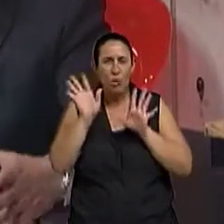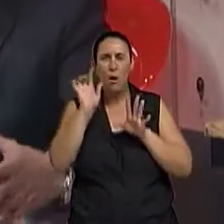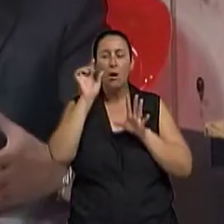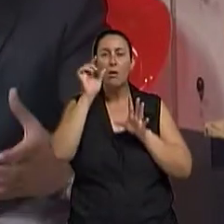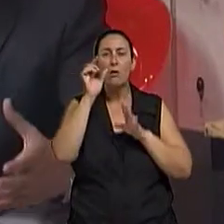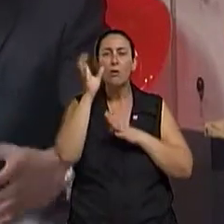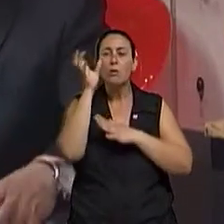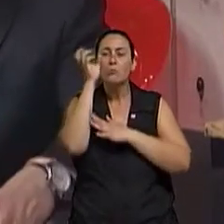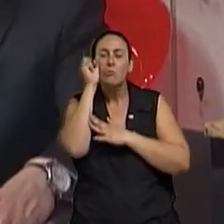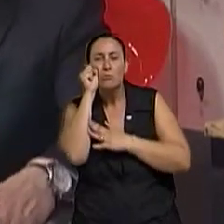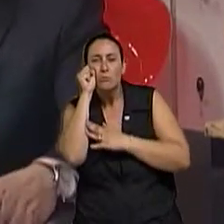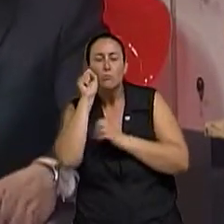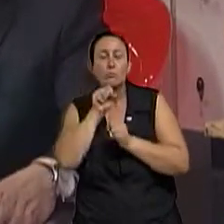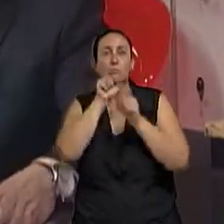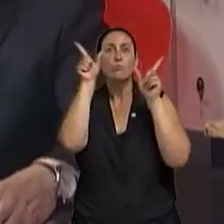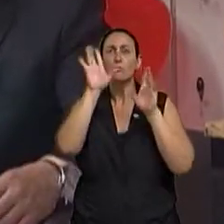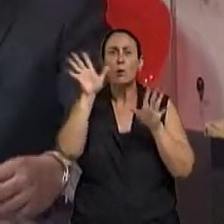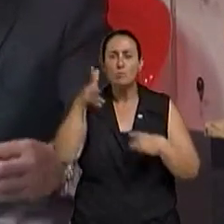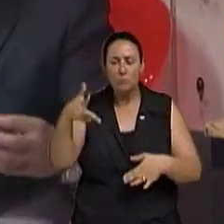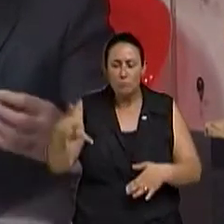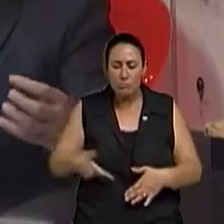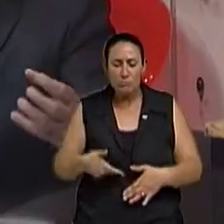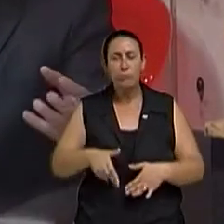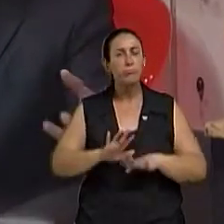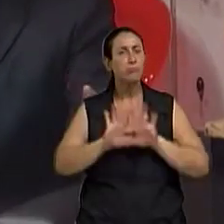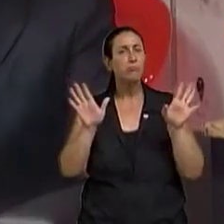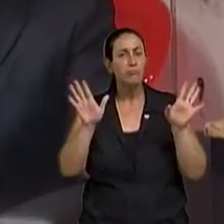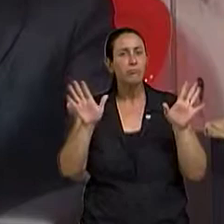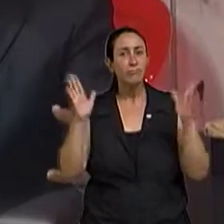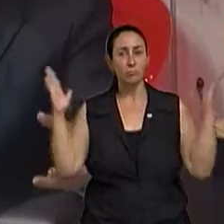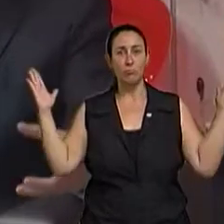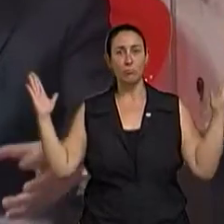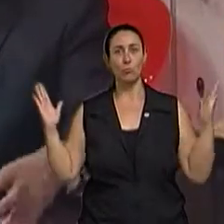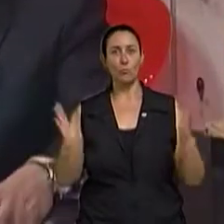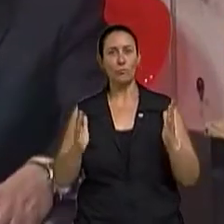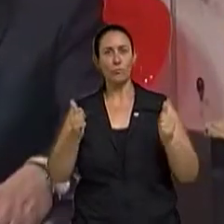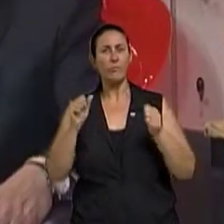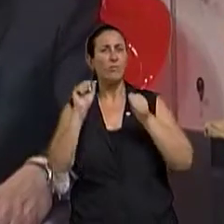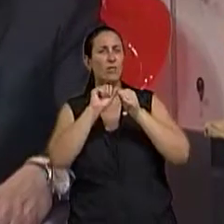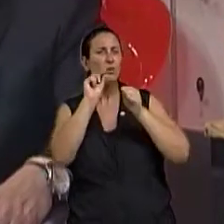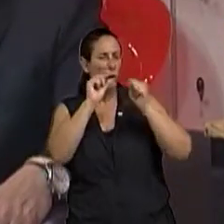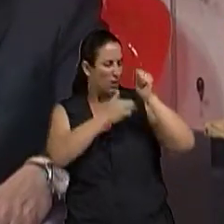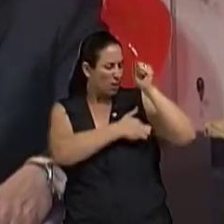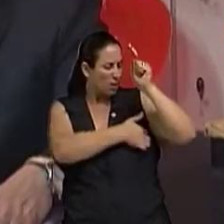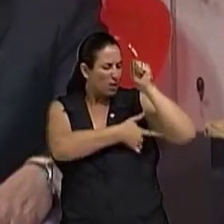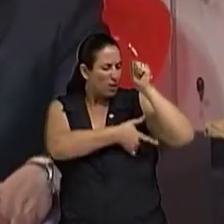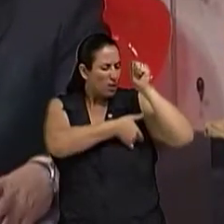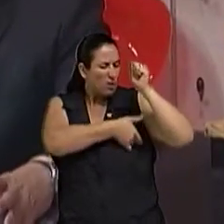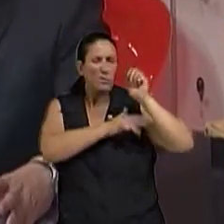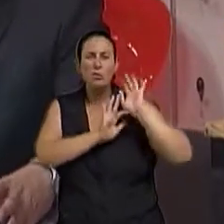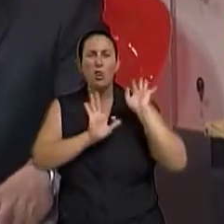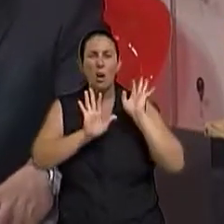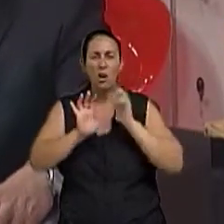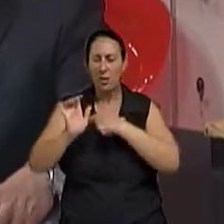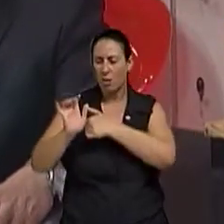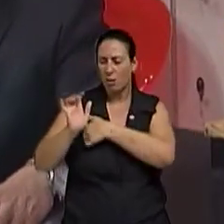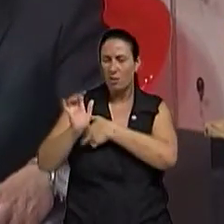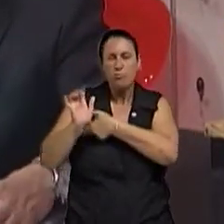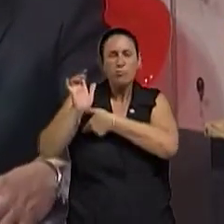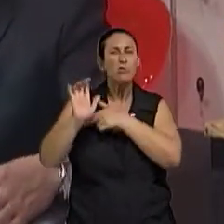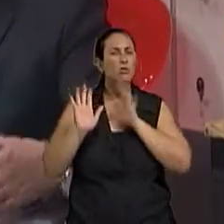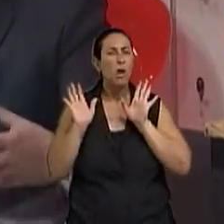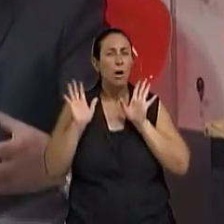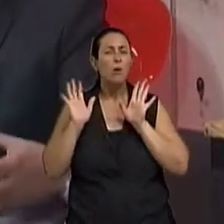pernoite, a gente diz assim, um pernoite ou até mesmo de ambulatório, não precisando muitas vezes esvaziar a axila e tirar só um pedacinho do gangue da axila e até questionável sobre